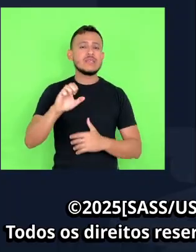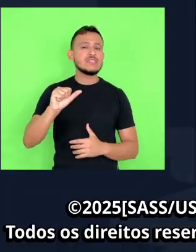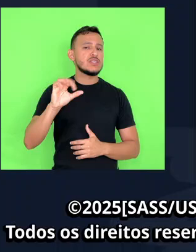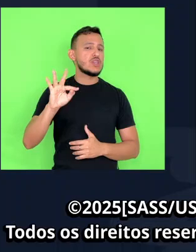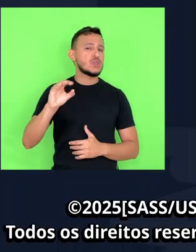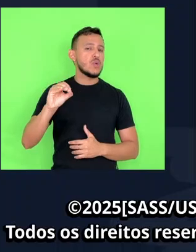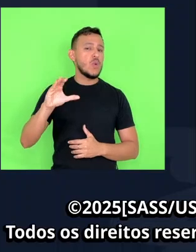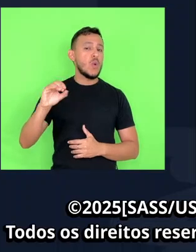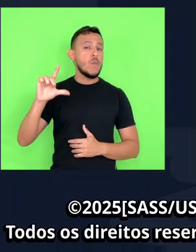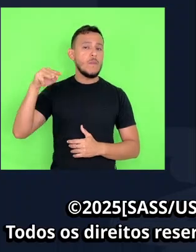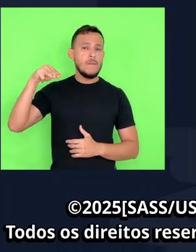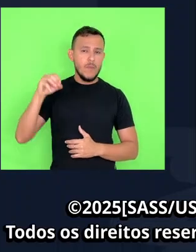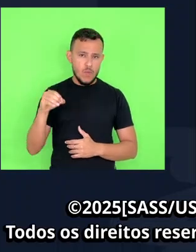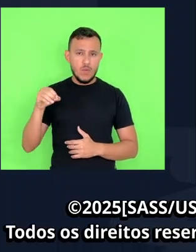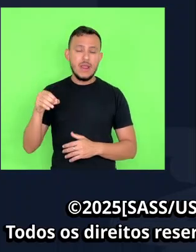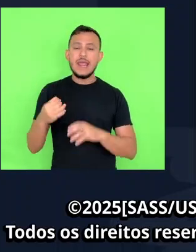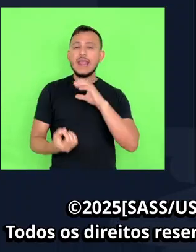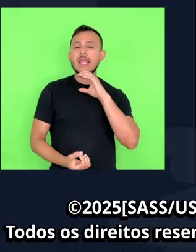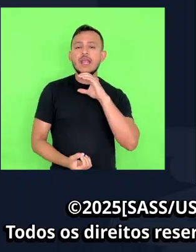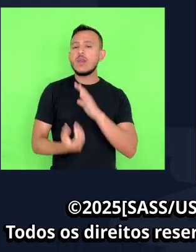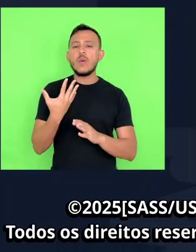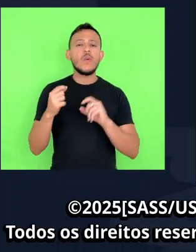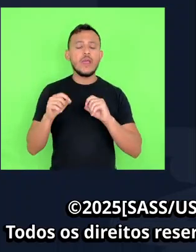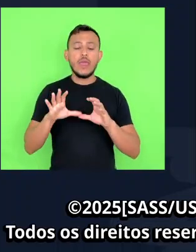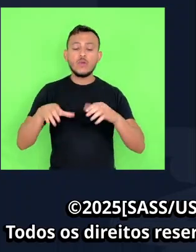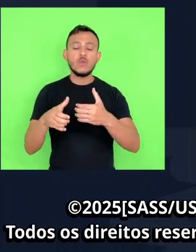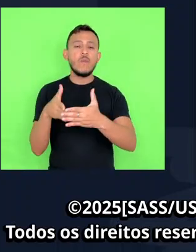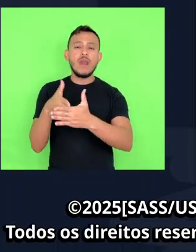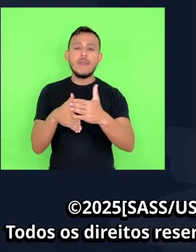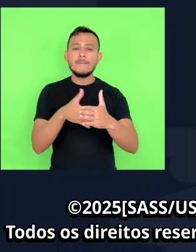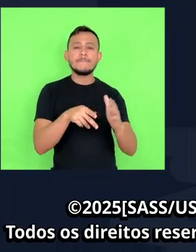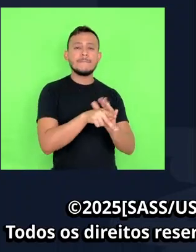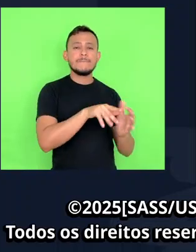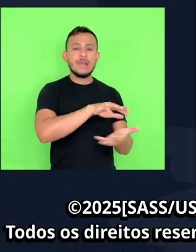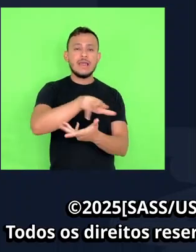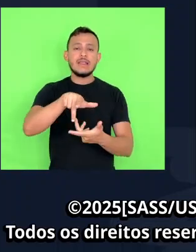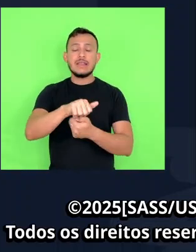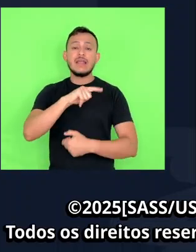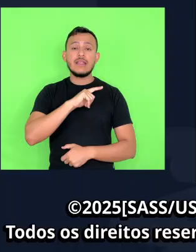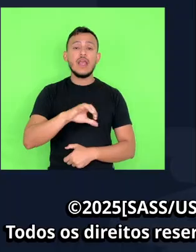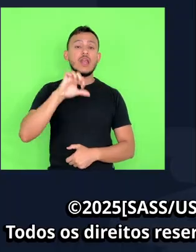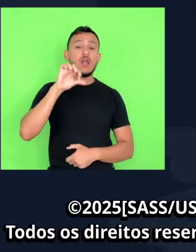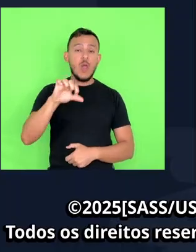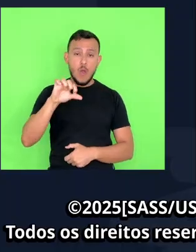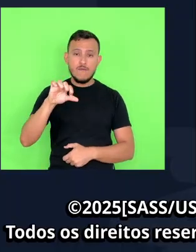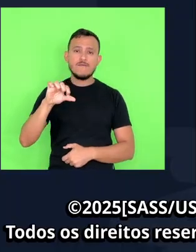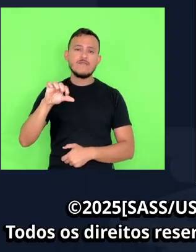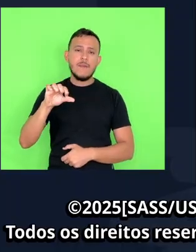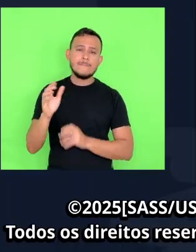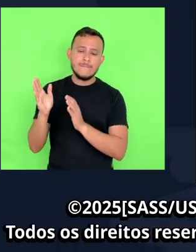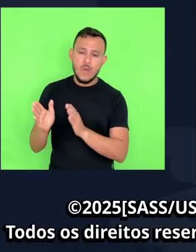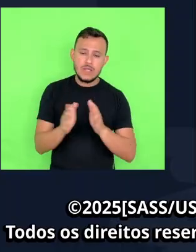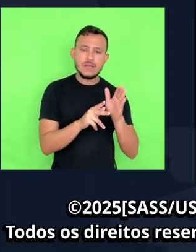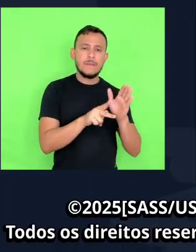criou esse conjunto de limites planetários. São 9 processos do